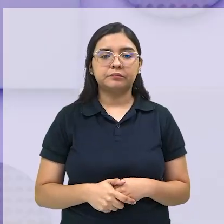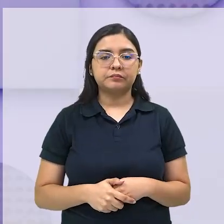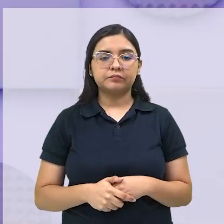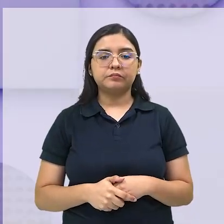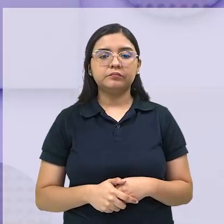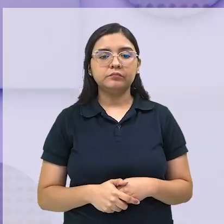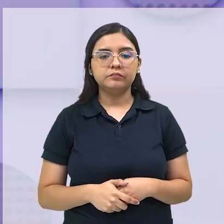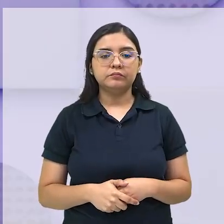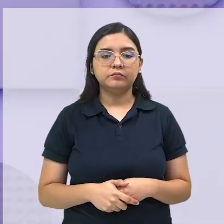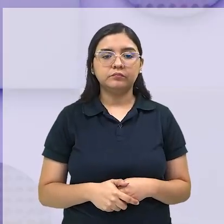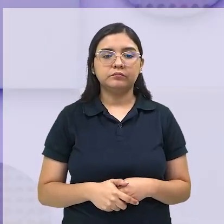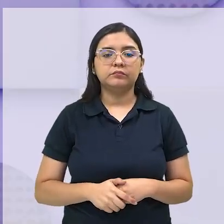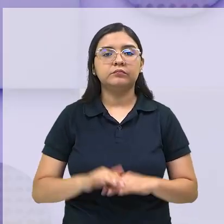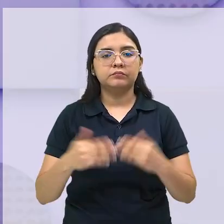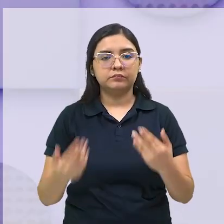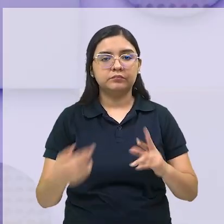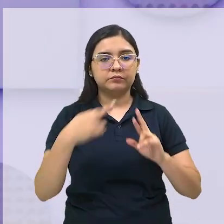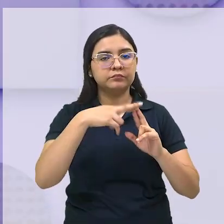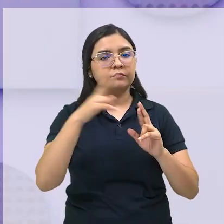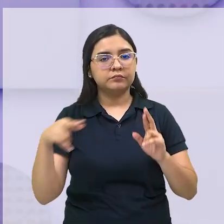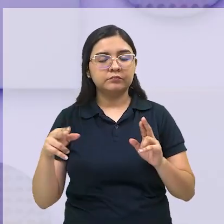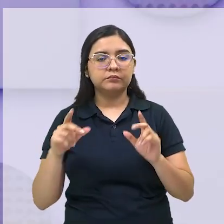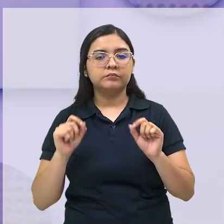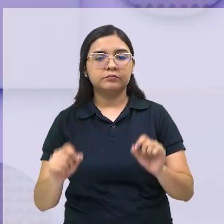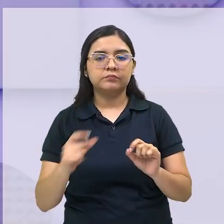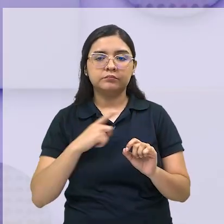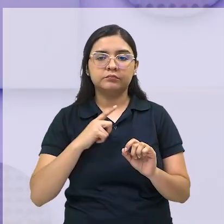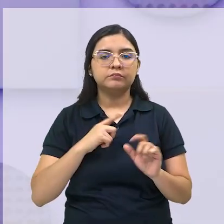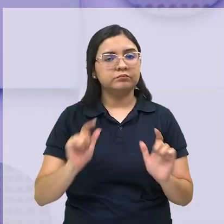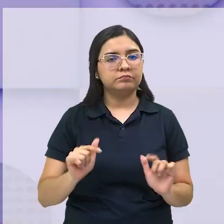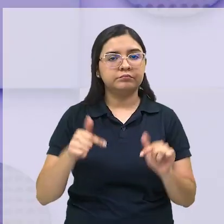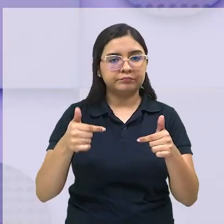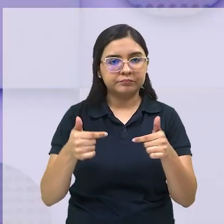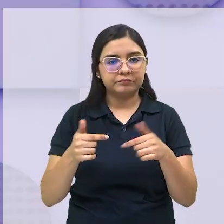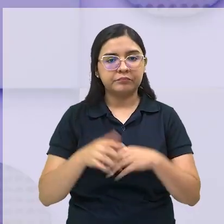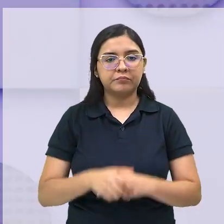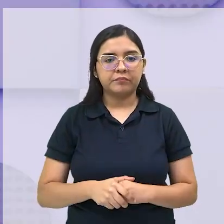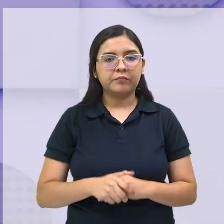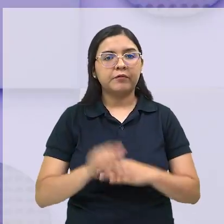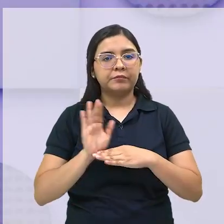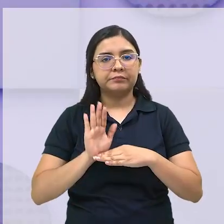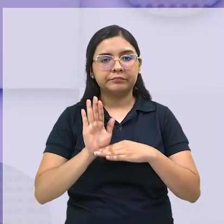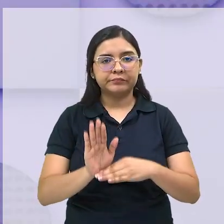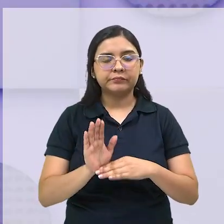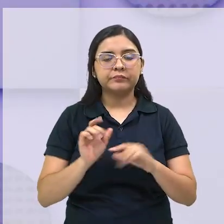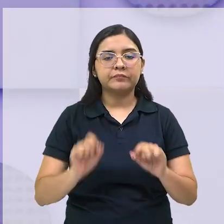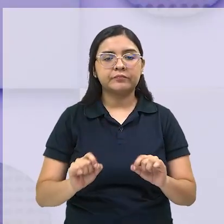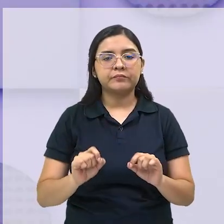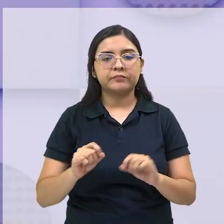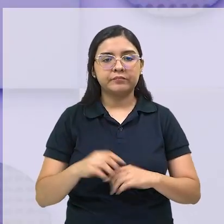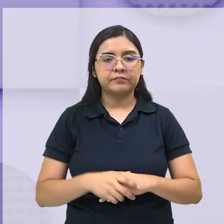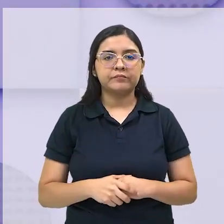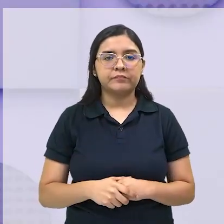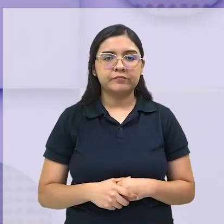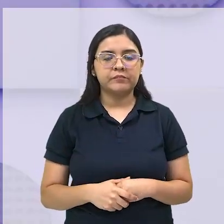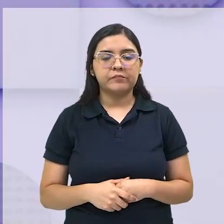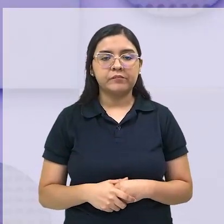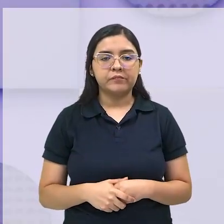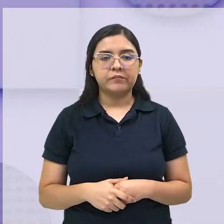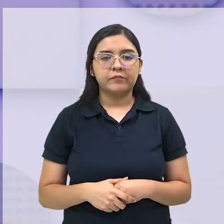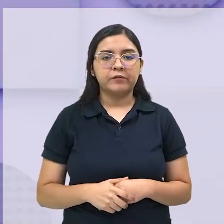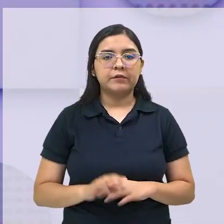como qual as religiões vão se comportar e vão contribuir para o mundo da vida.